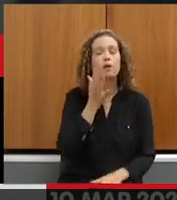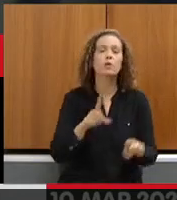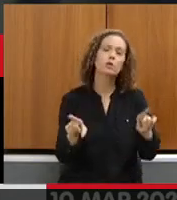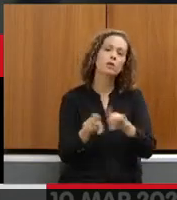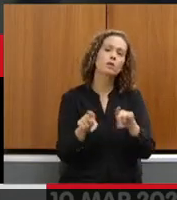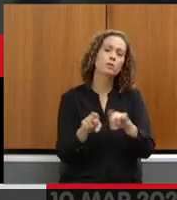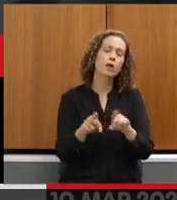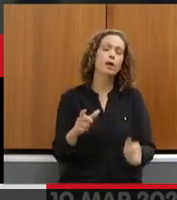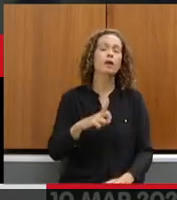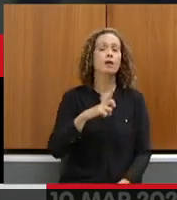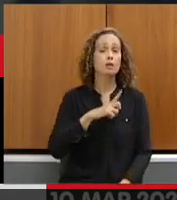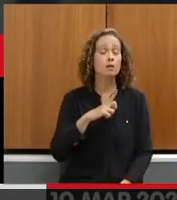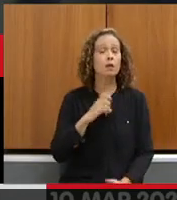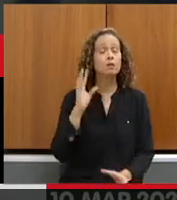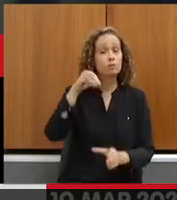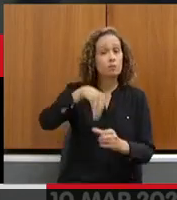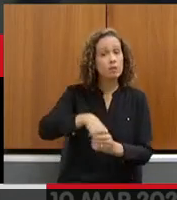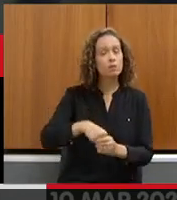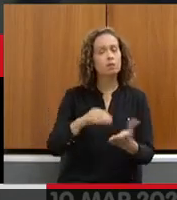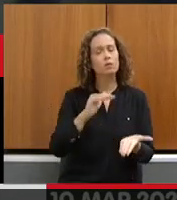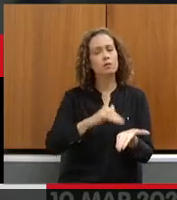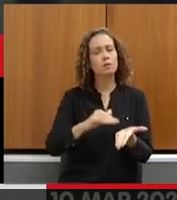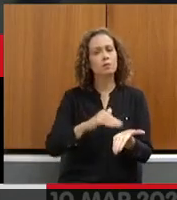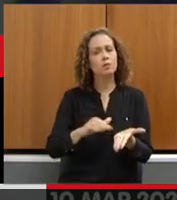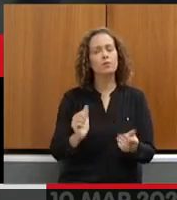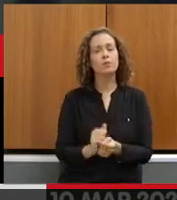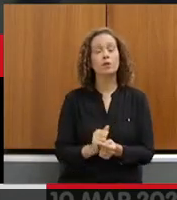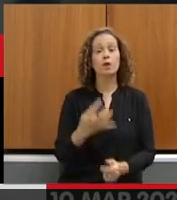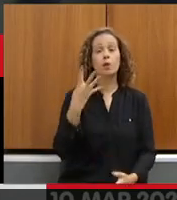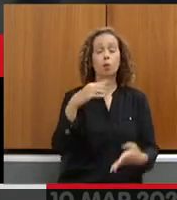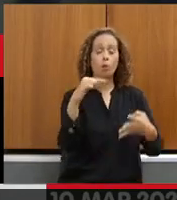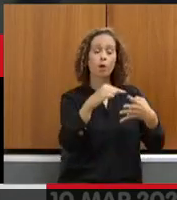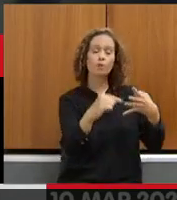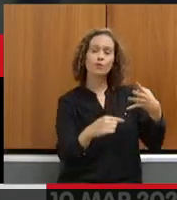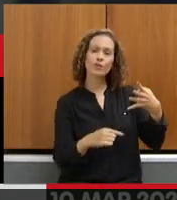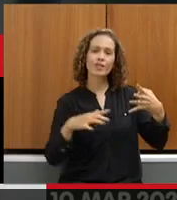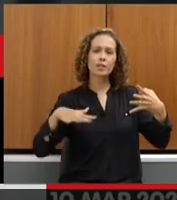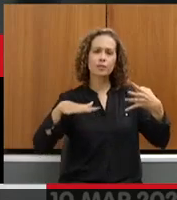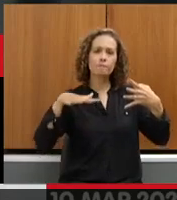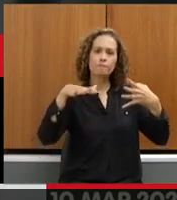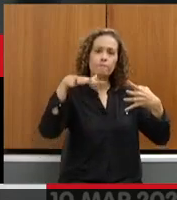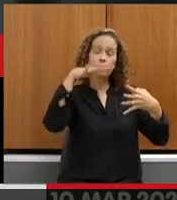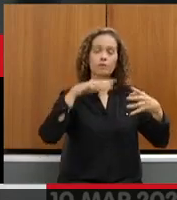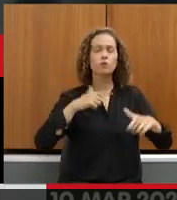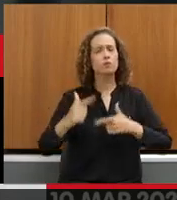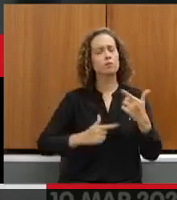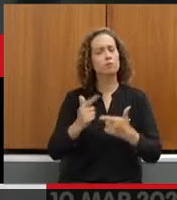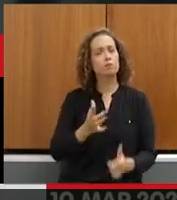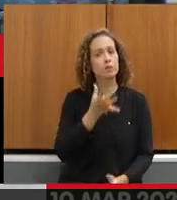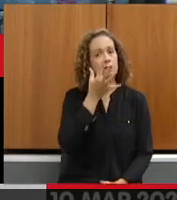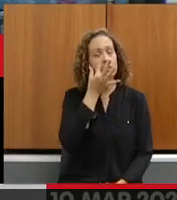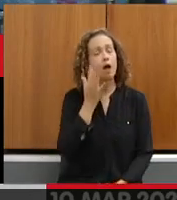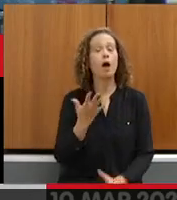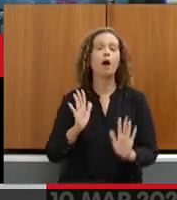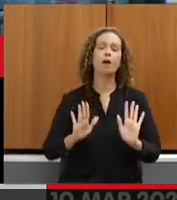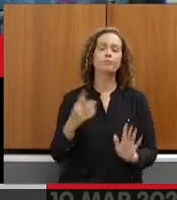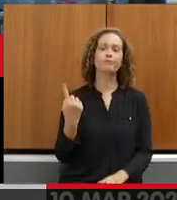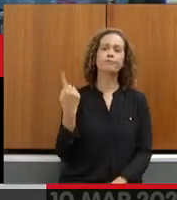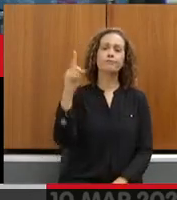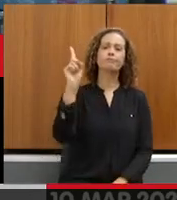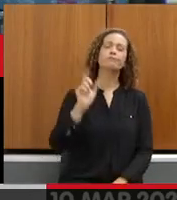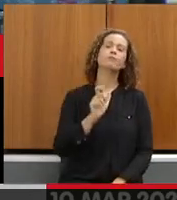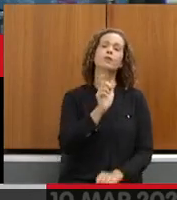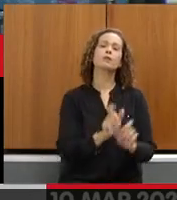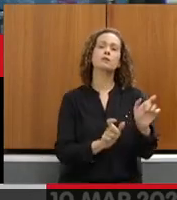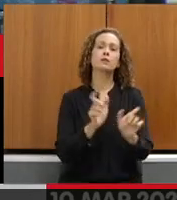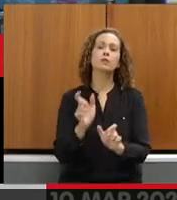da ativação da secretaria que são quatro meses de trabalho presencial E aí por último nós chegaríamos aqueles